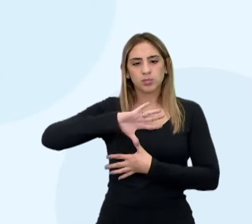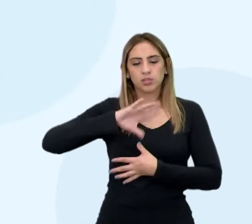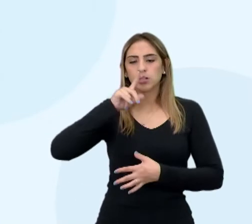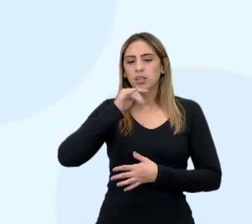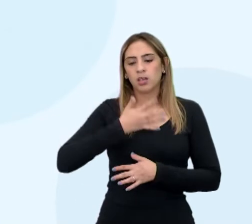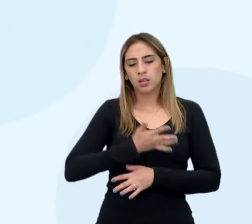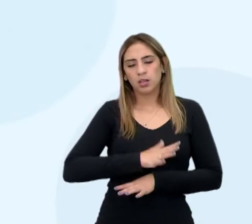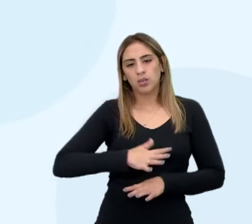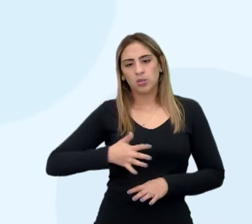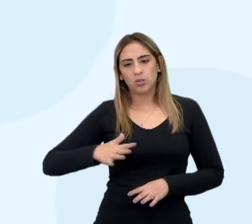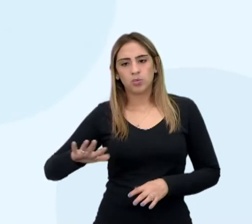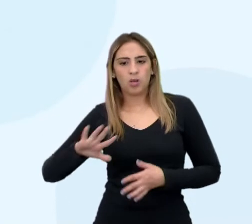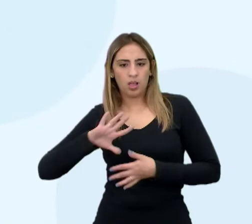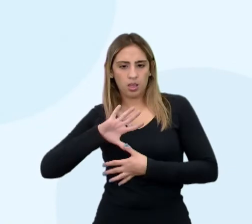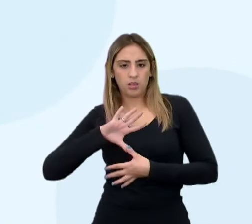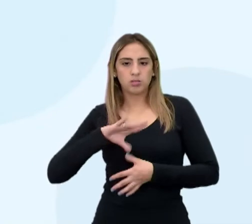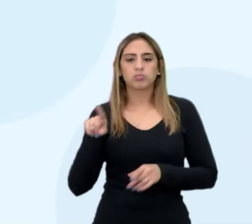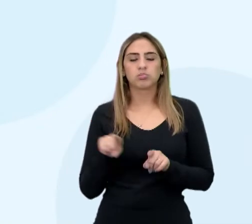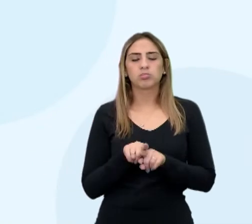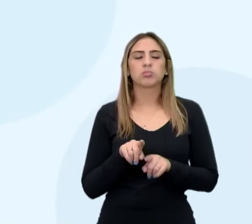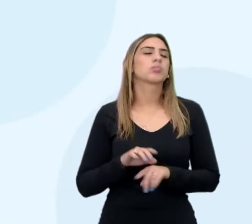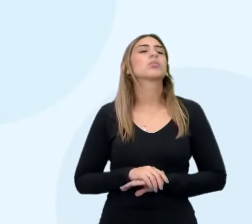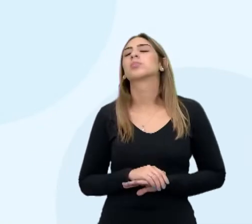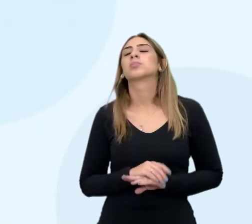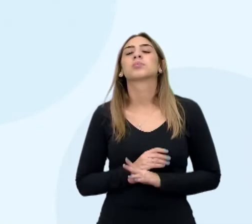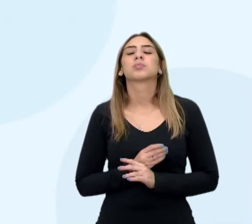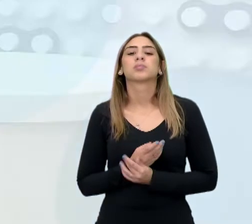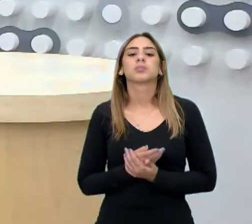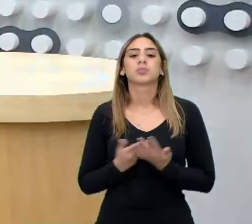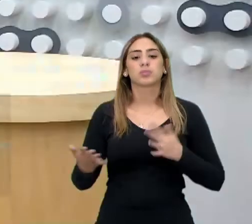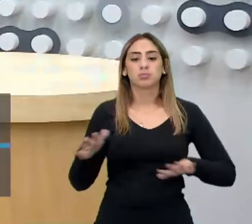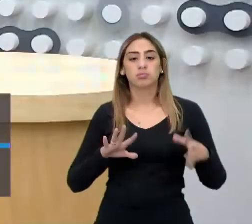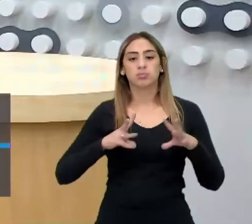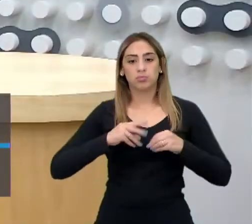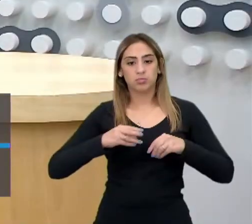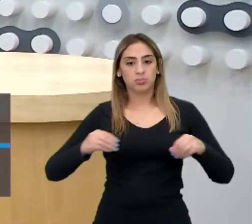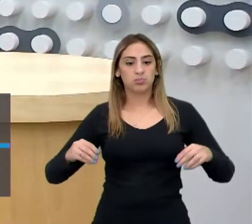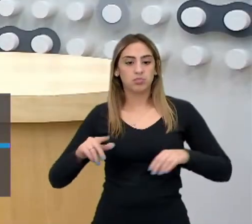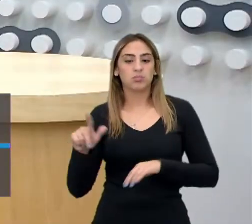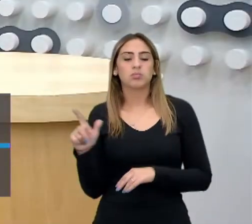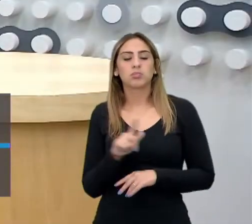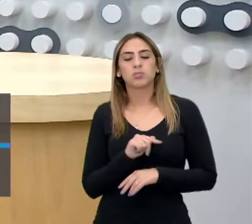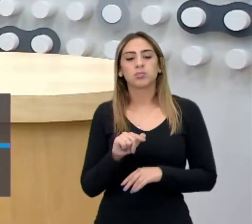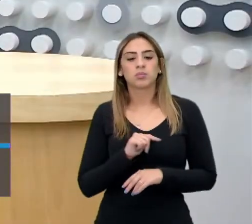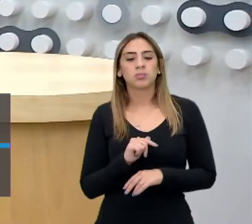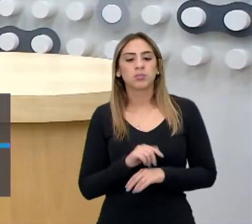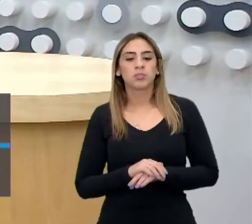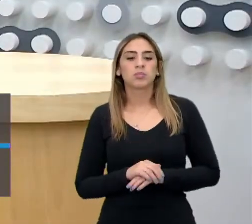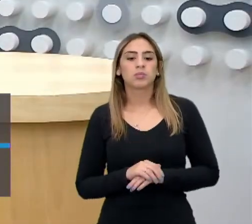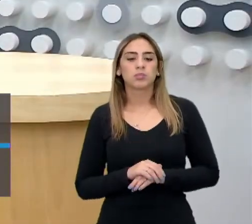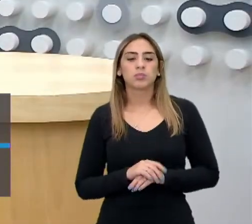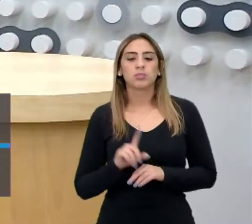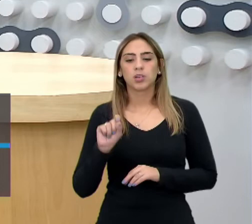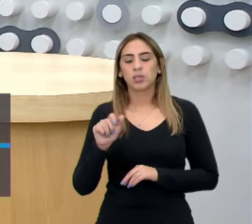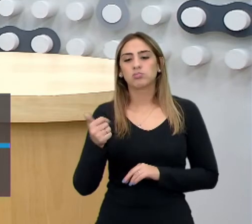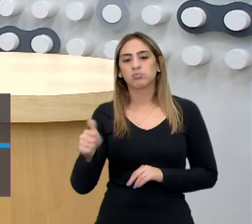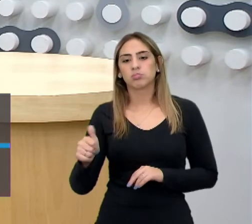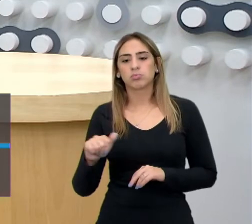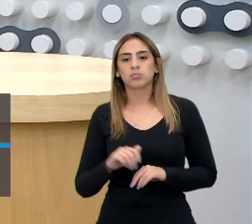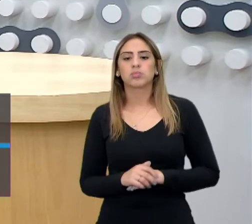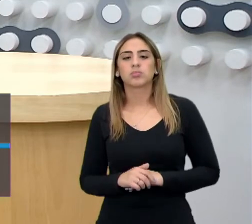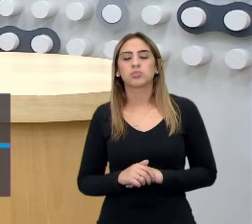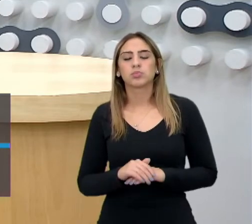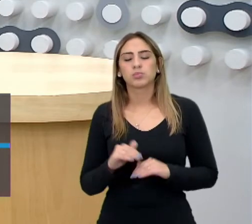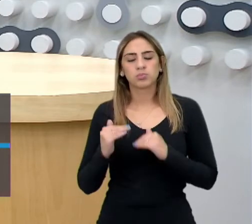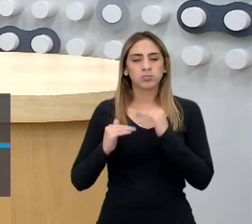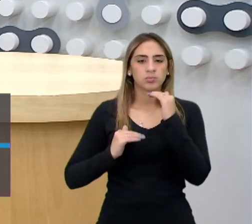também essa questão aí do tsunami. Então, além do tremor de terra, né, ter aí, vocês viram aí, grau 10 e 11, né, da escala